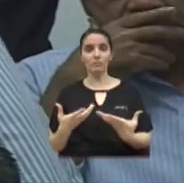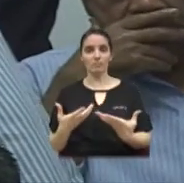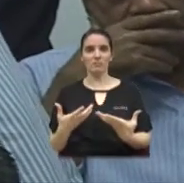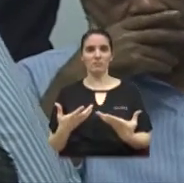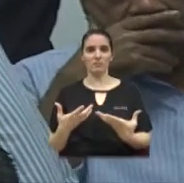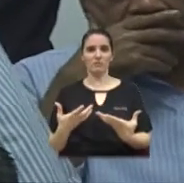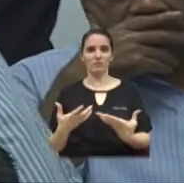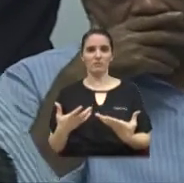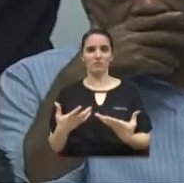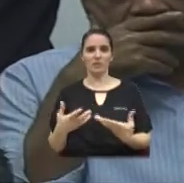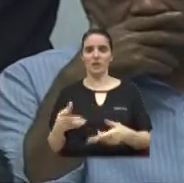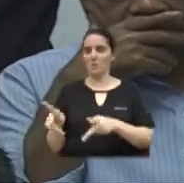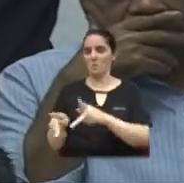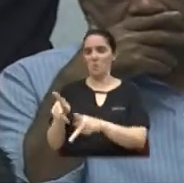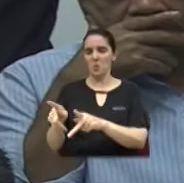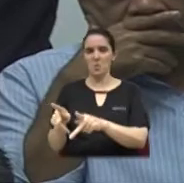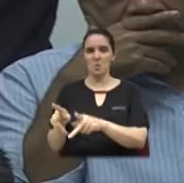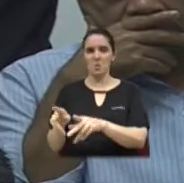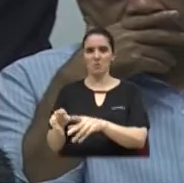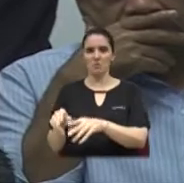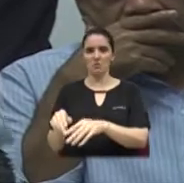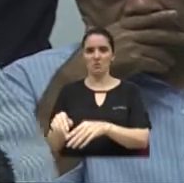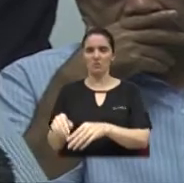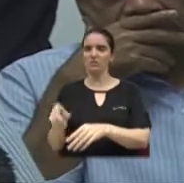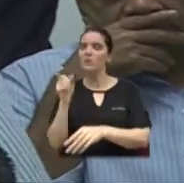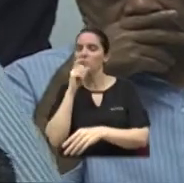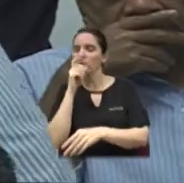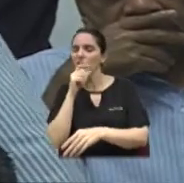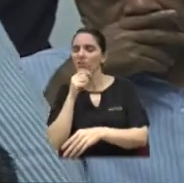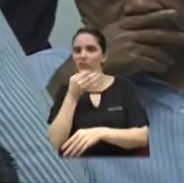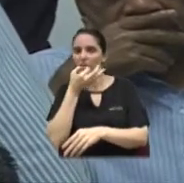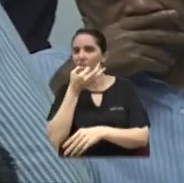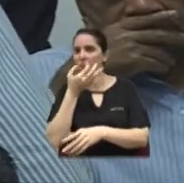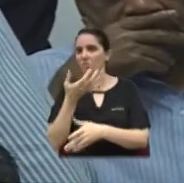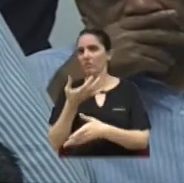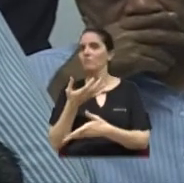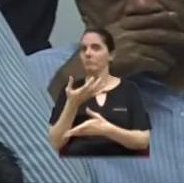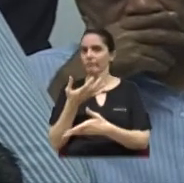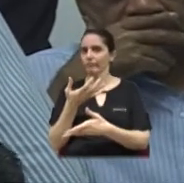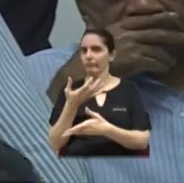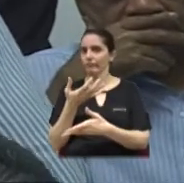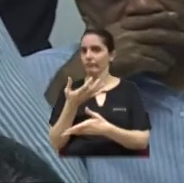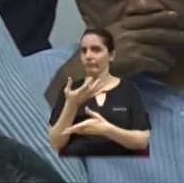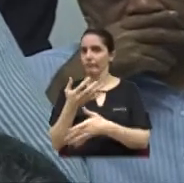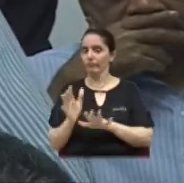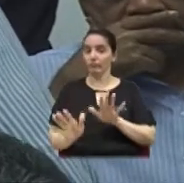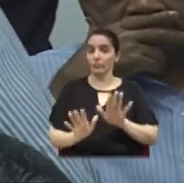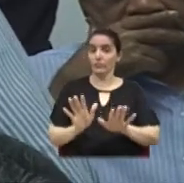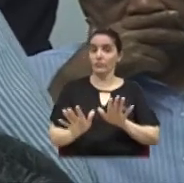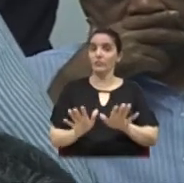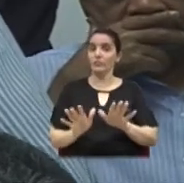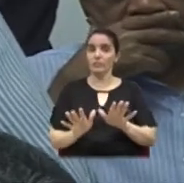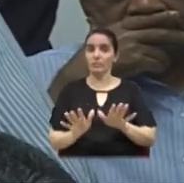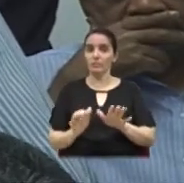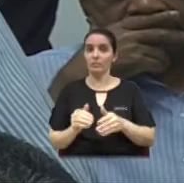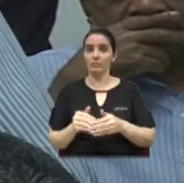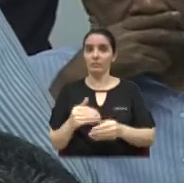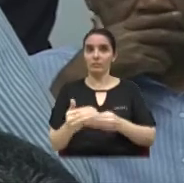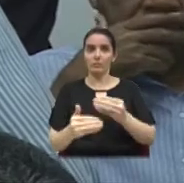Usar a população. O engraçado é que quando você tem as oportunidades de estar nos